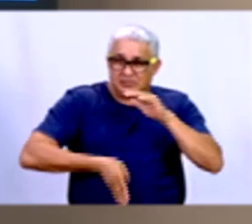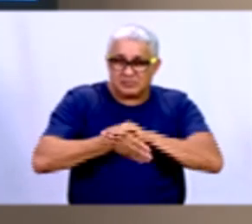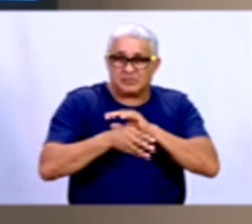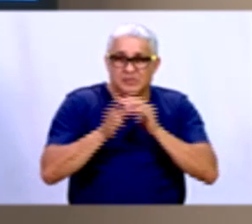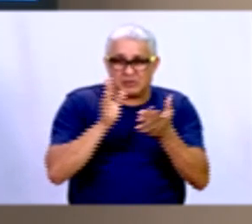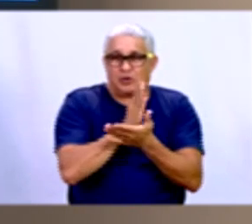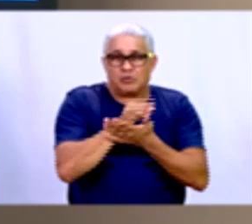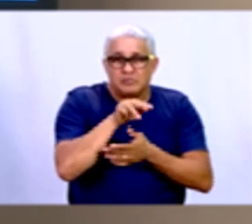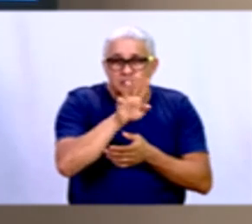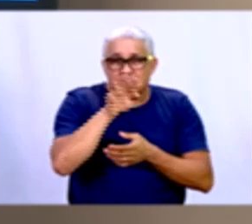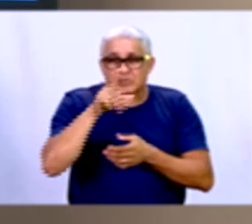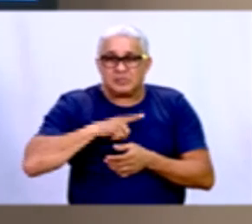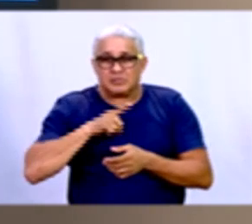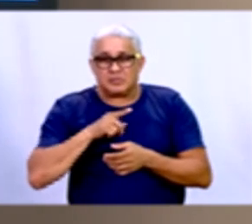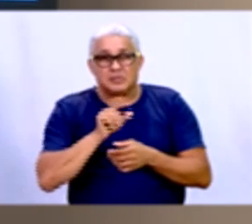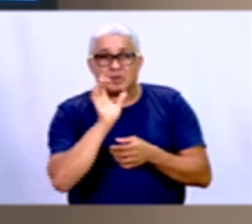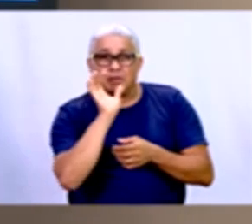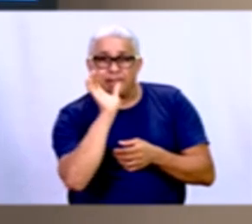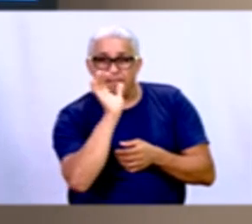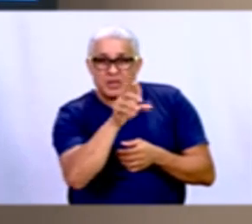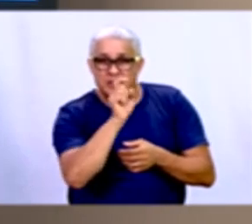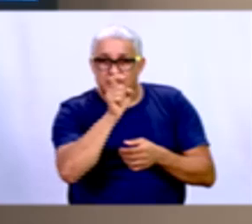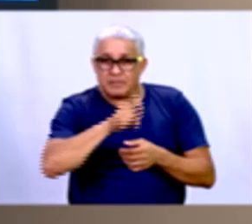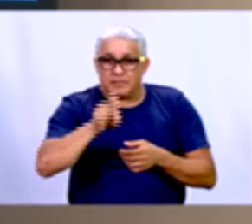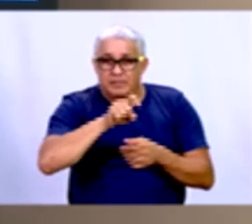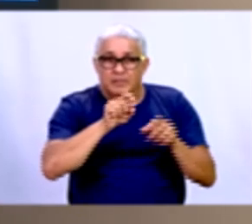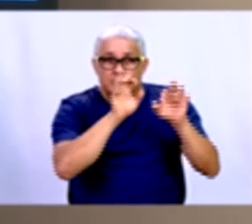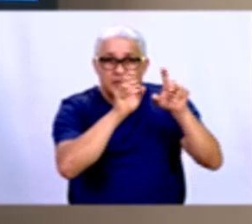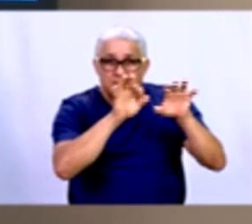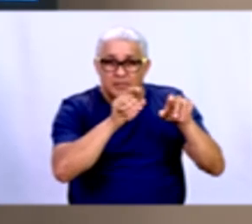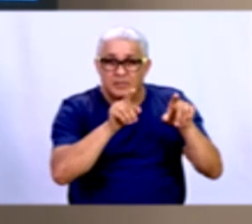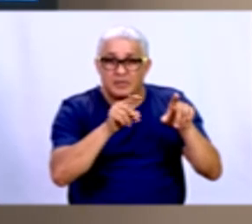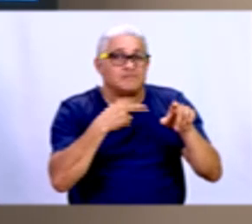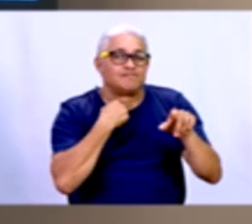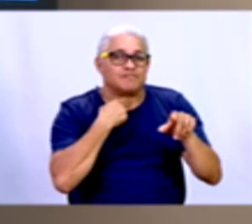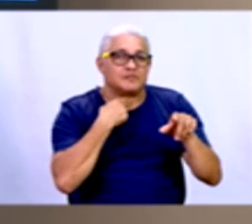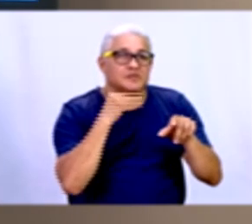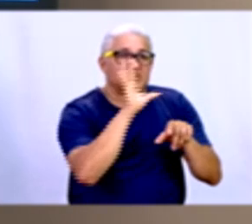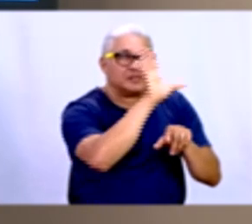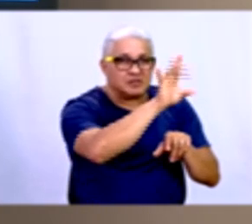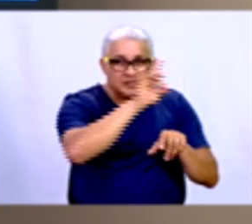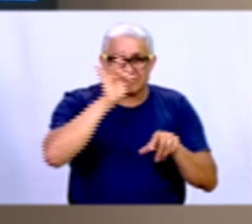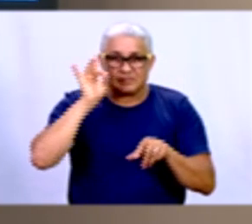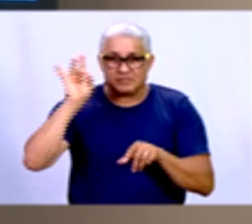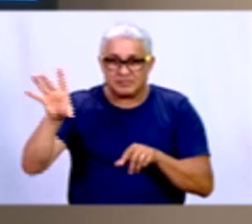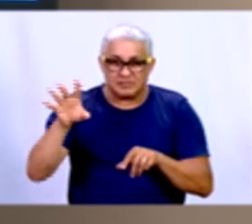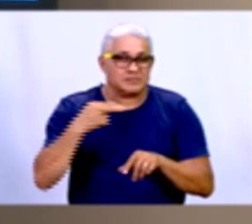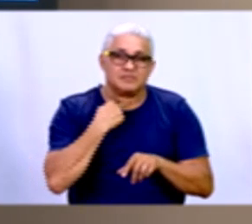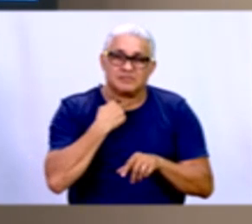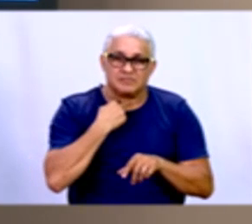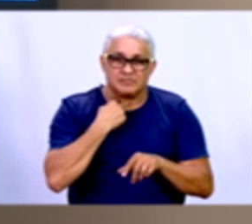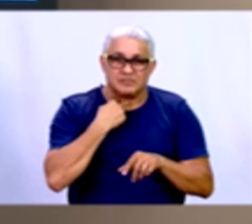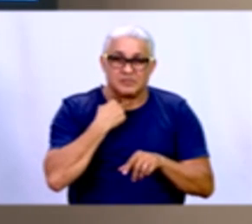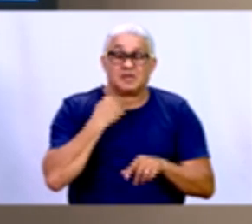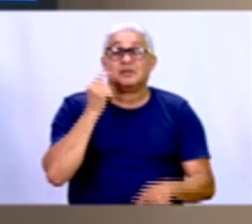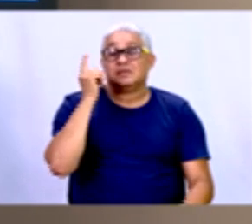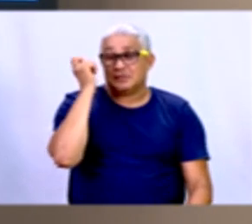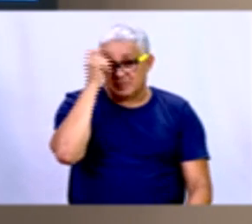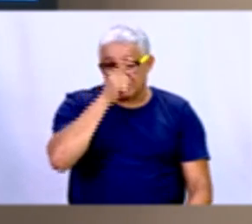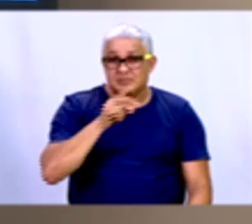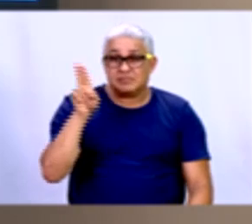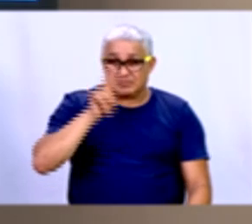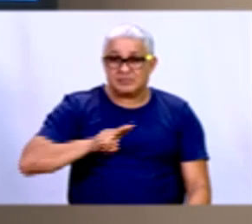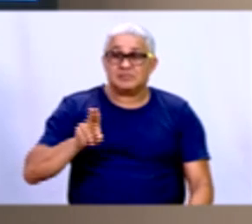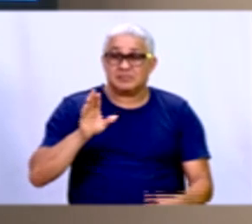tem lá o local para você digitar, mas você não pode copiar e colar de algum lugar. E isso dificulta o uso em alguns